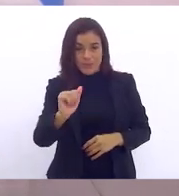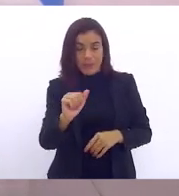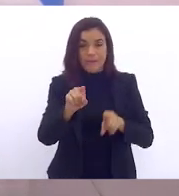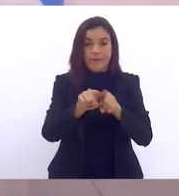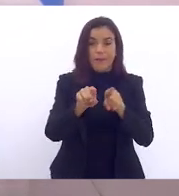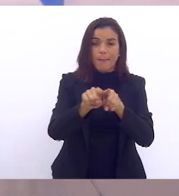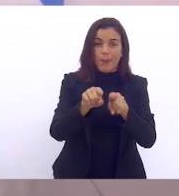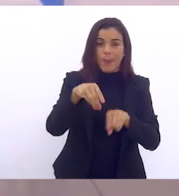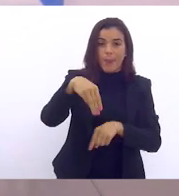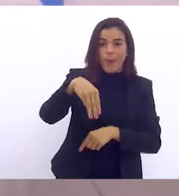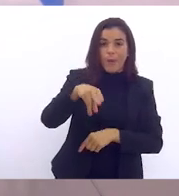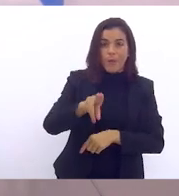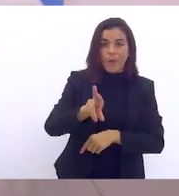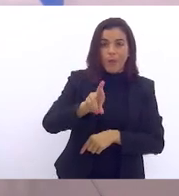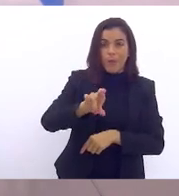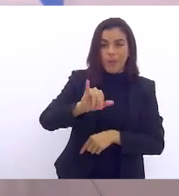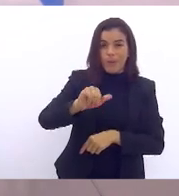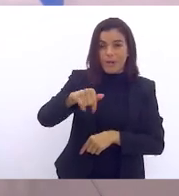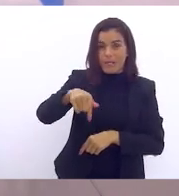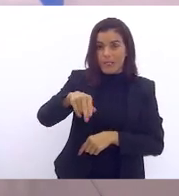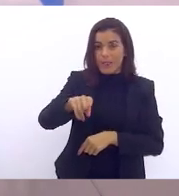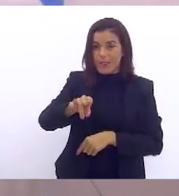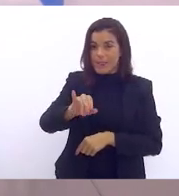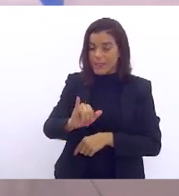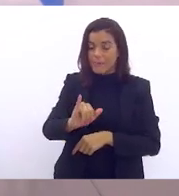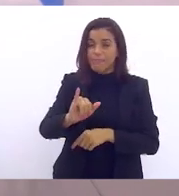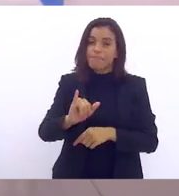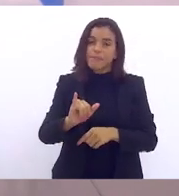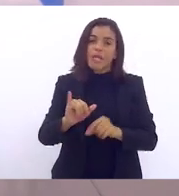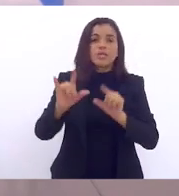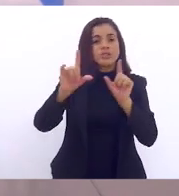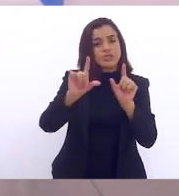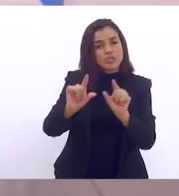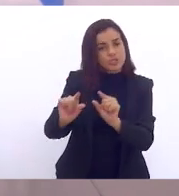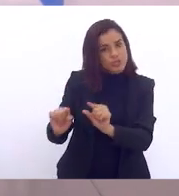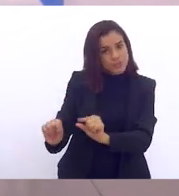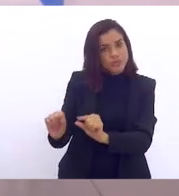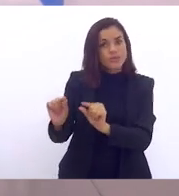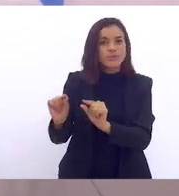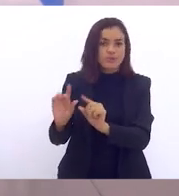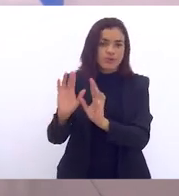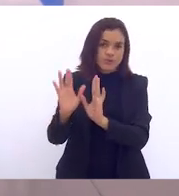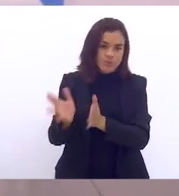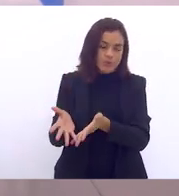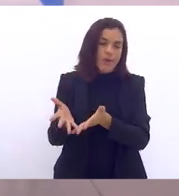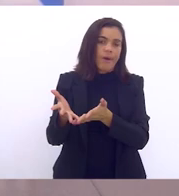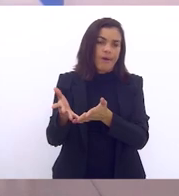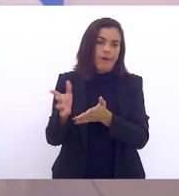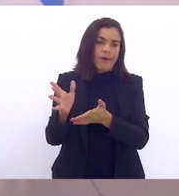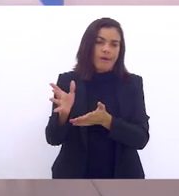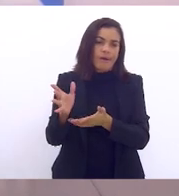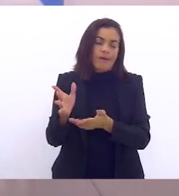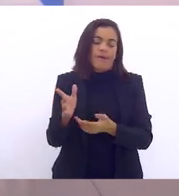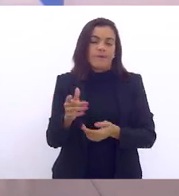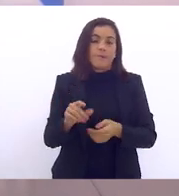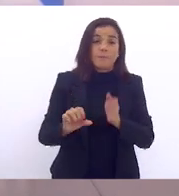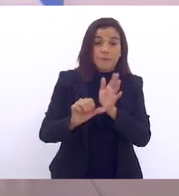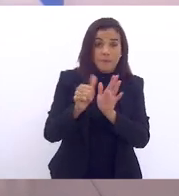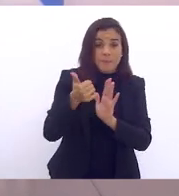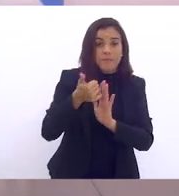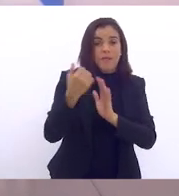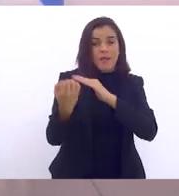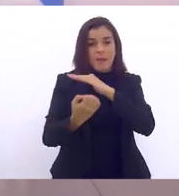não que isso tenha deixado de ocorrer mas a gente sabe que hoje eh após a administração através da iniciativa